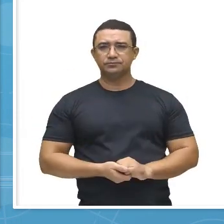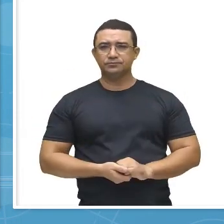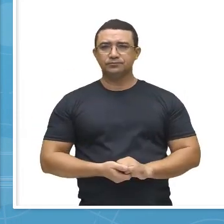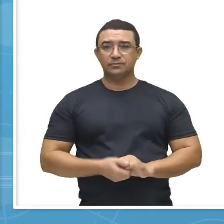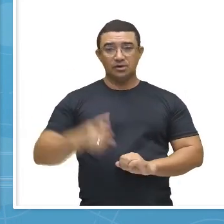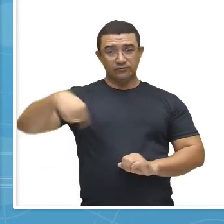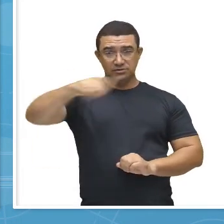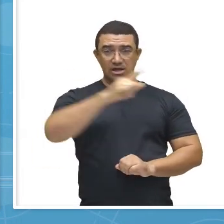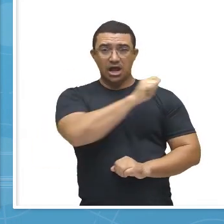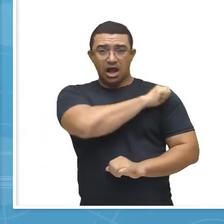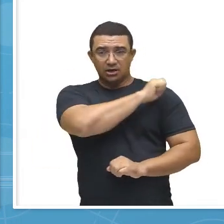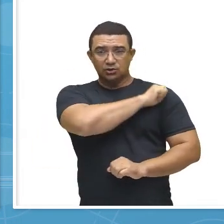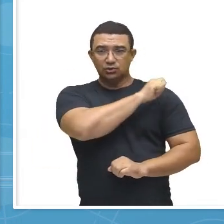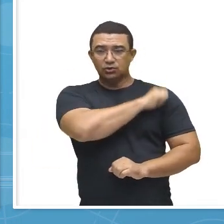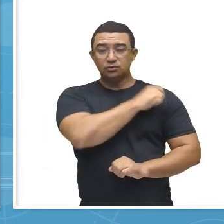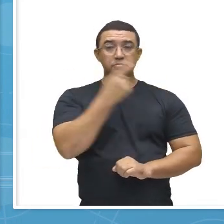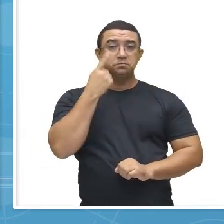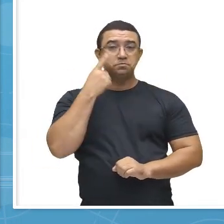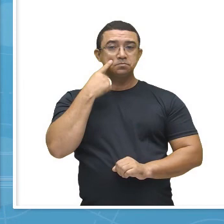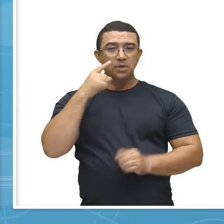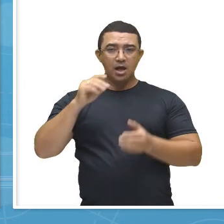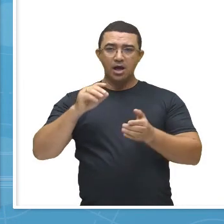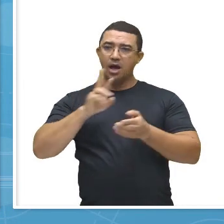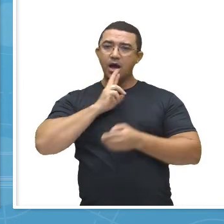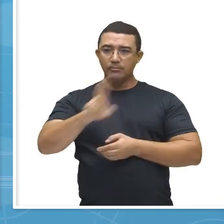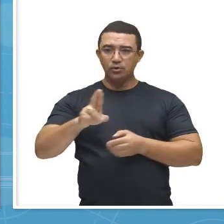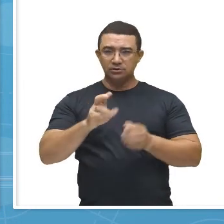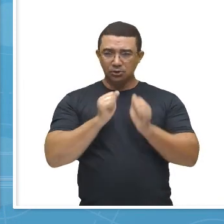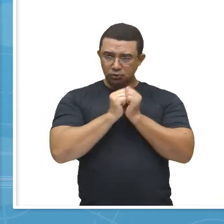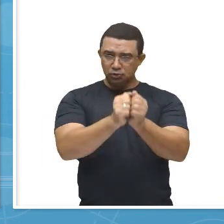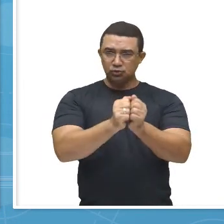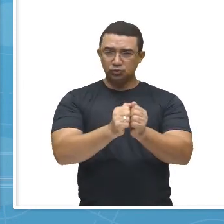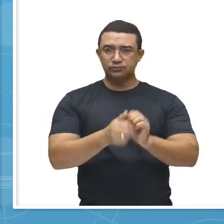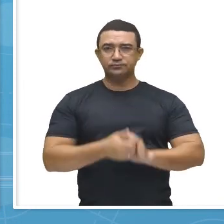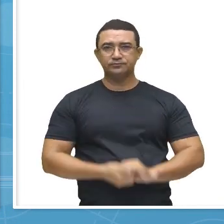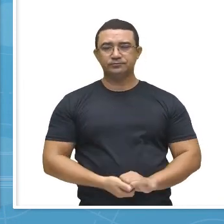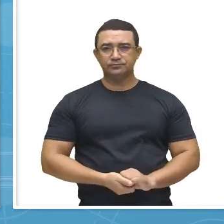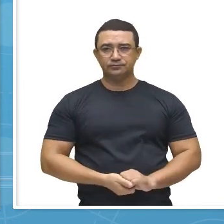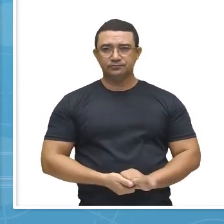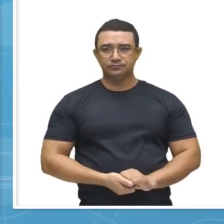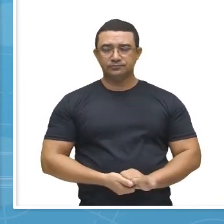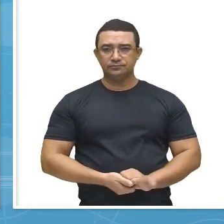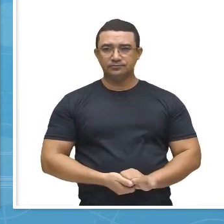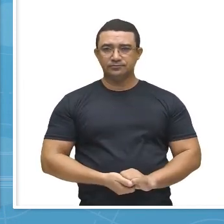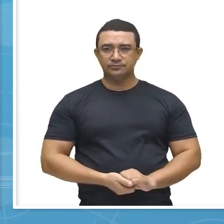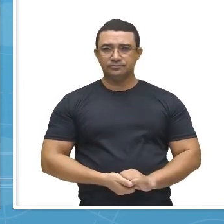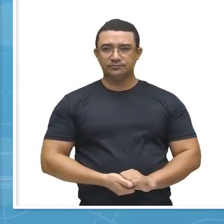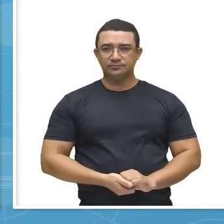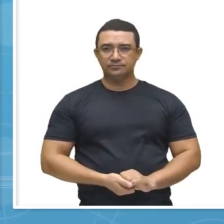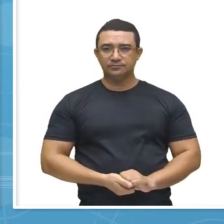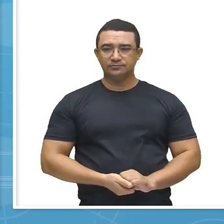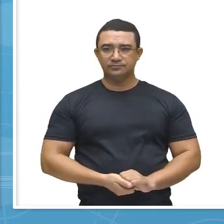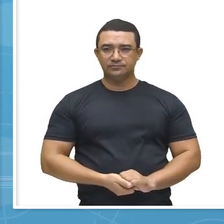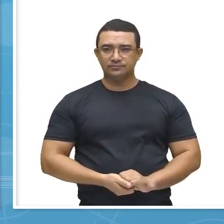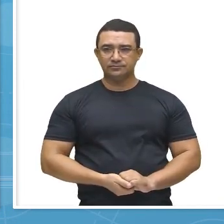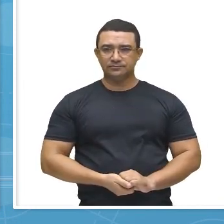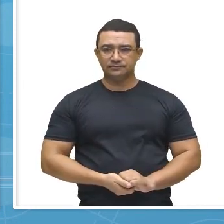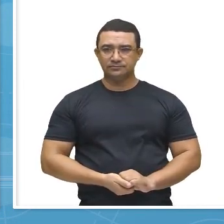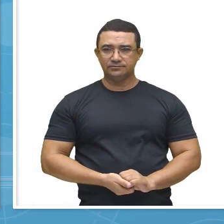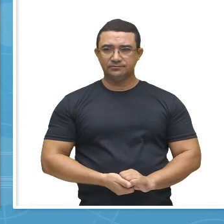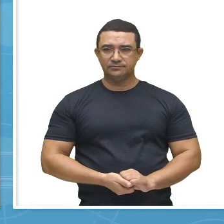caro aluno, aluna, vamos responder juntos esta questão. Com muito carinho, com muita alegria, vamos juntos.